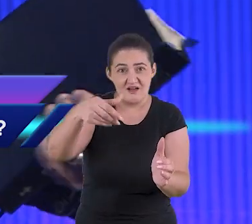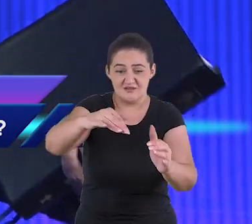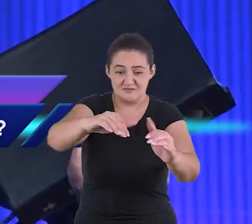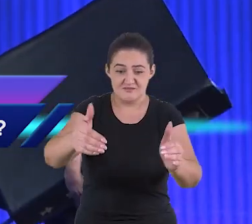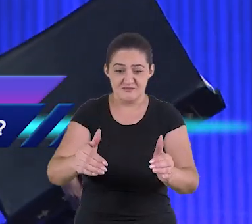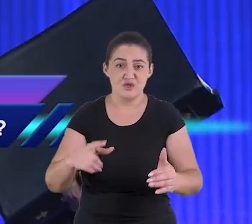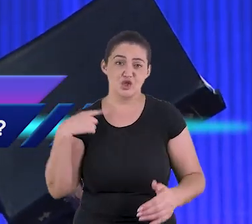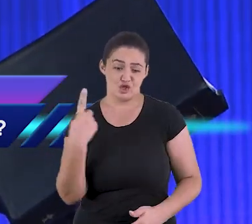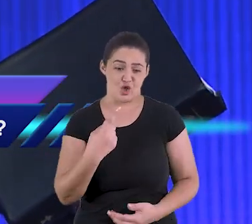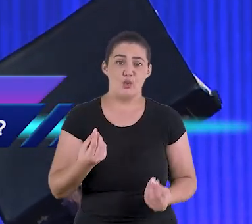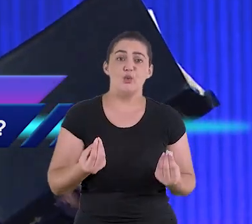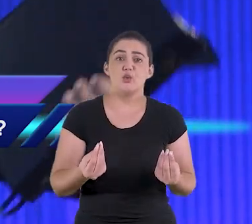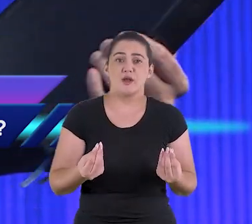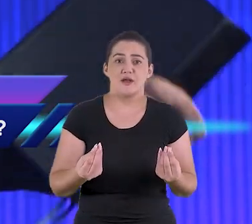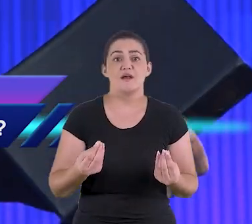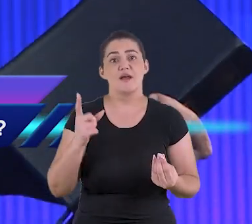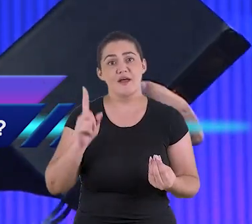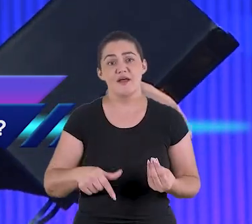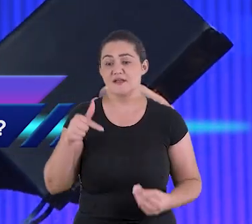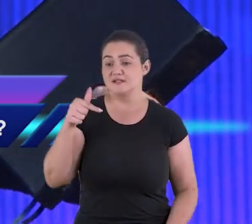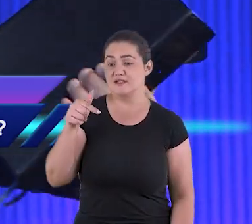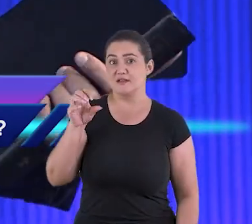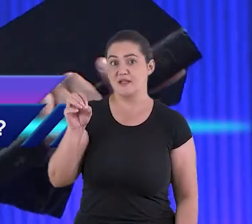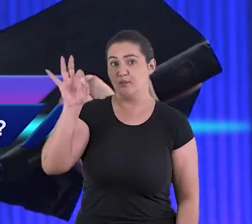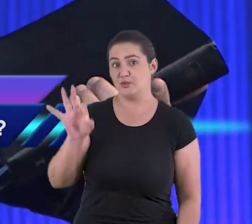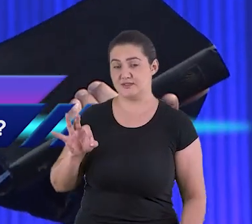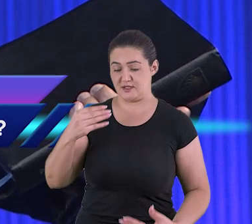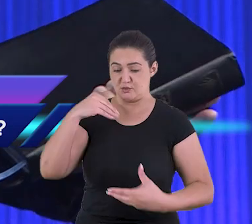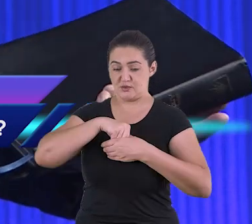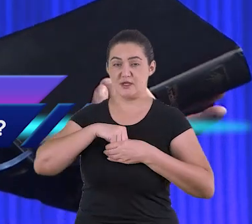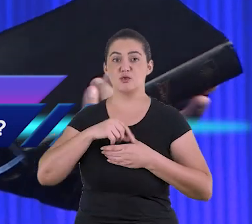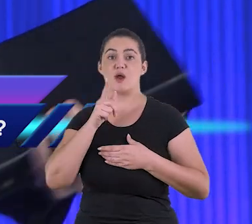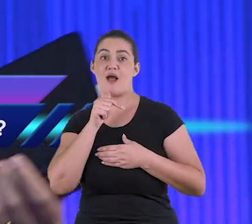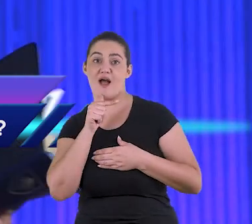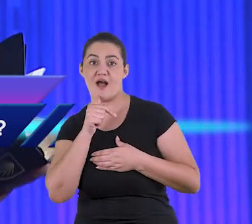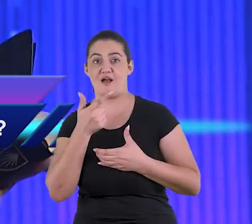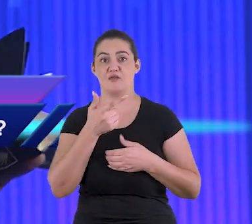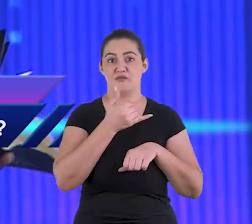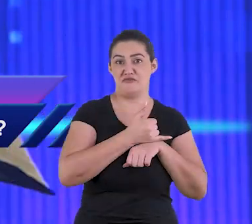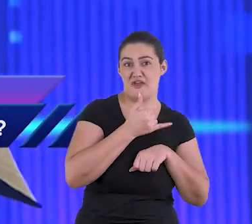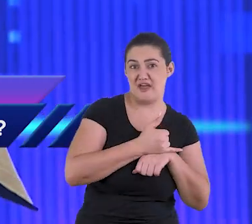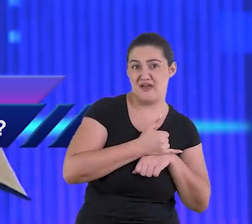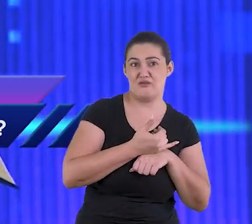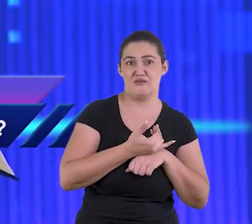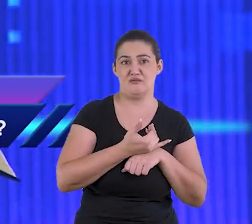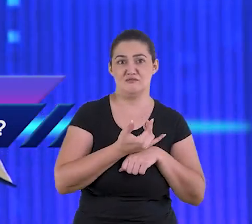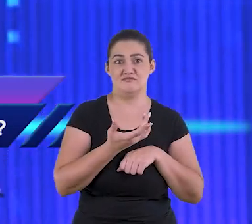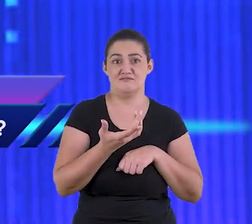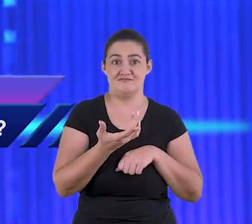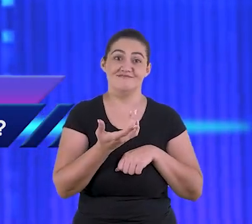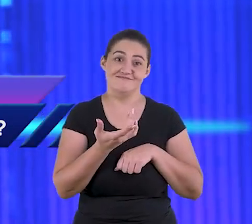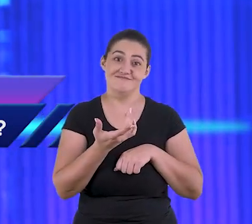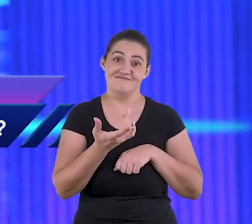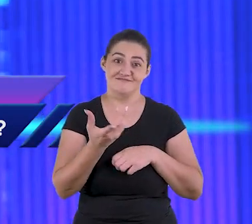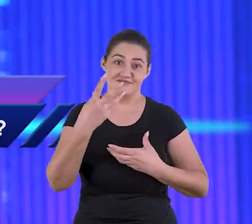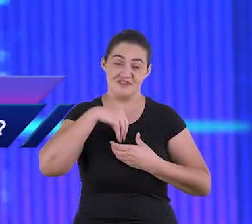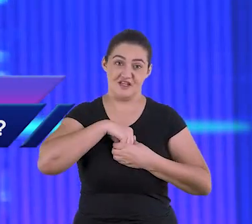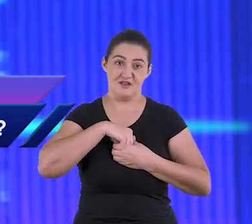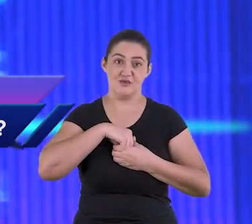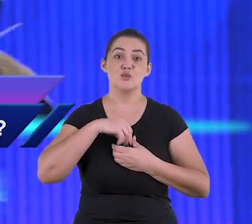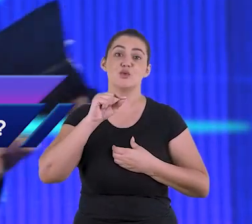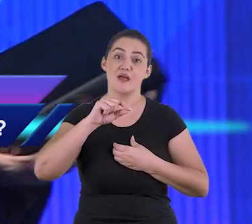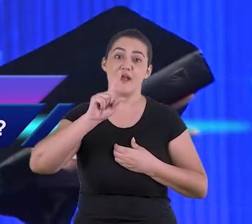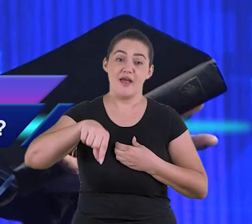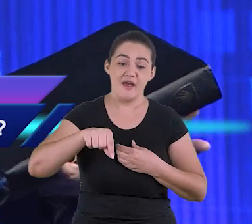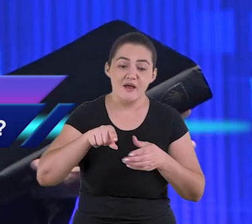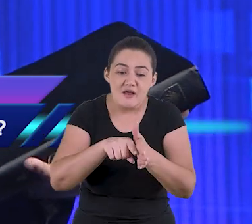é exatamente pó da terra. O que é que nós somos? 70% água, ferro, cálcio.